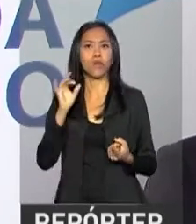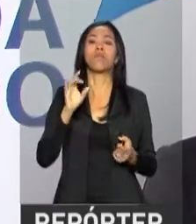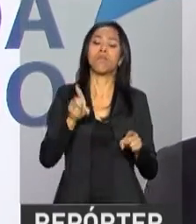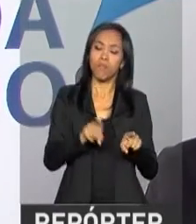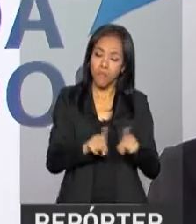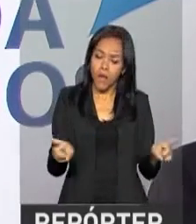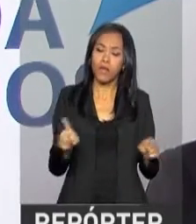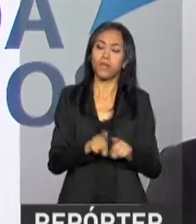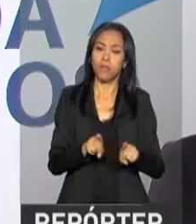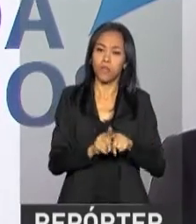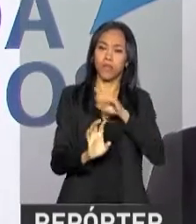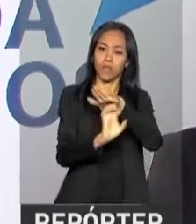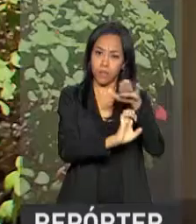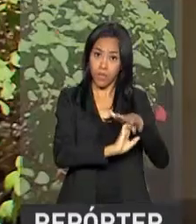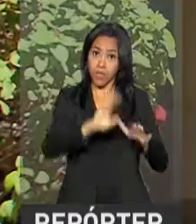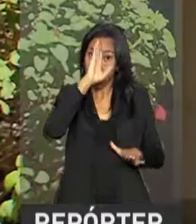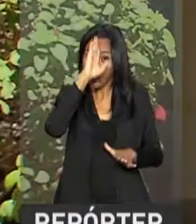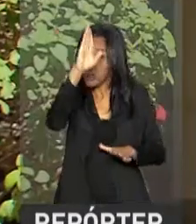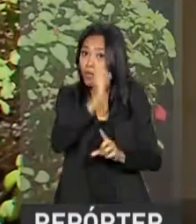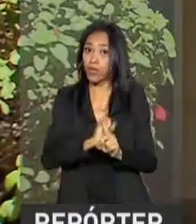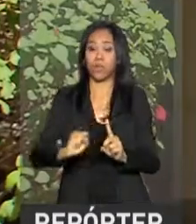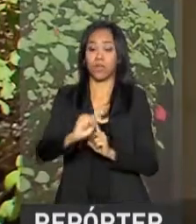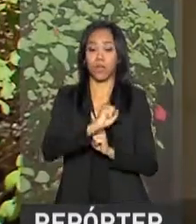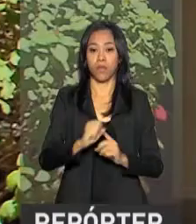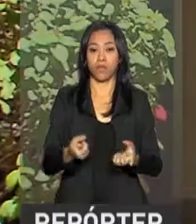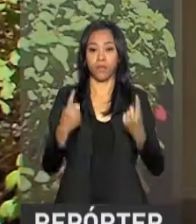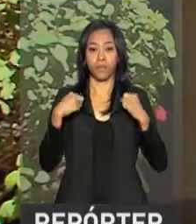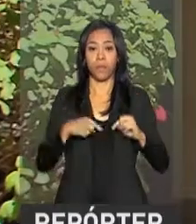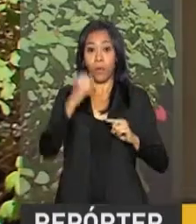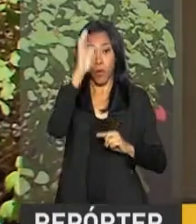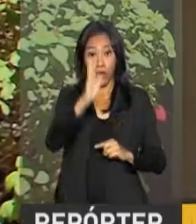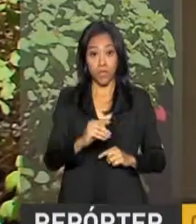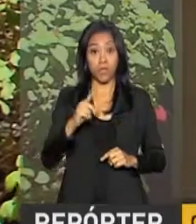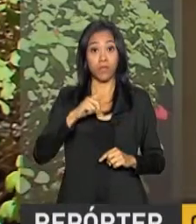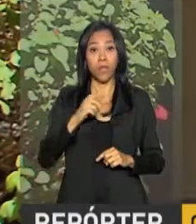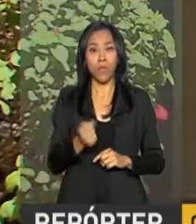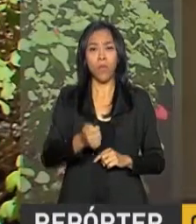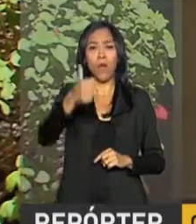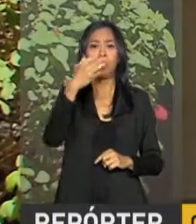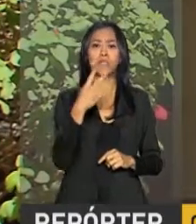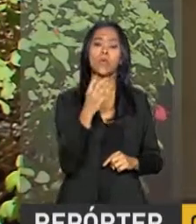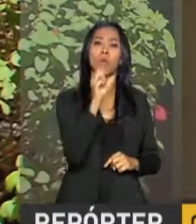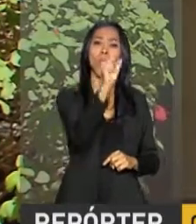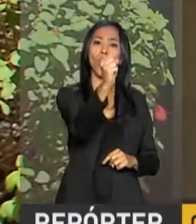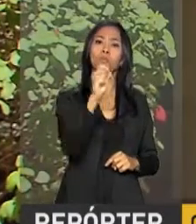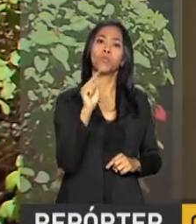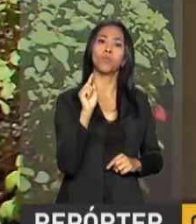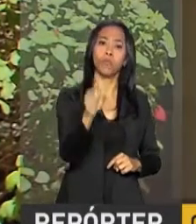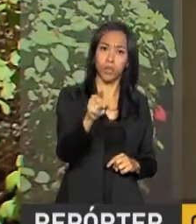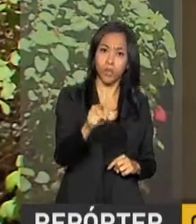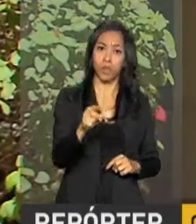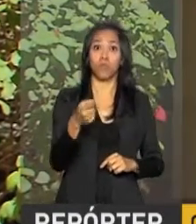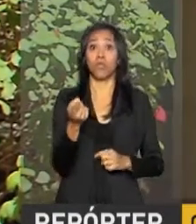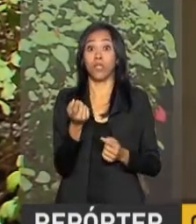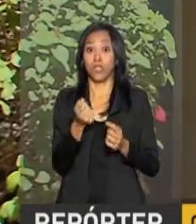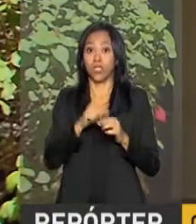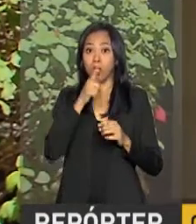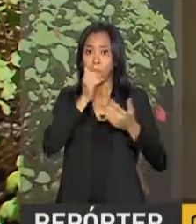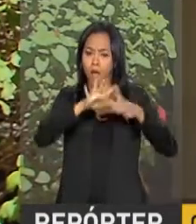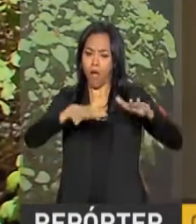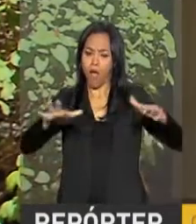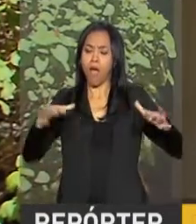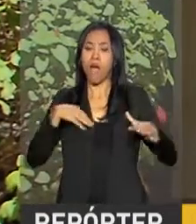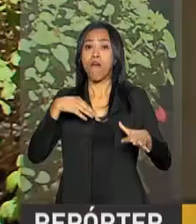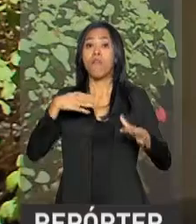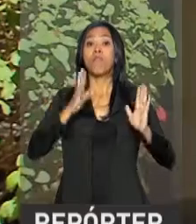e principalmente a sociedade o brasil possui quase oito mil quilômetros de costa onde vivem cerca de meio